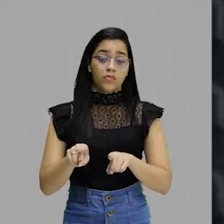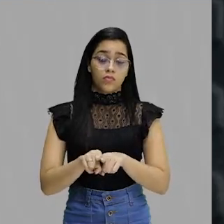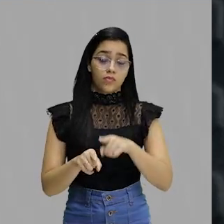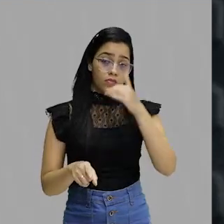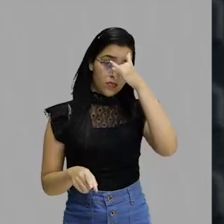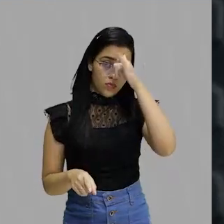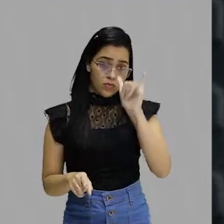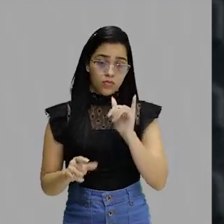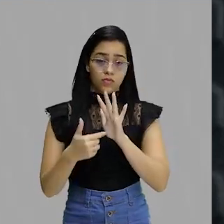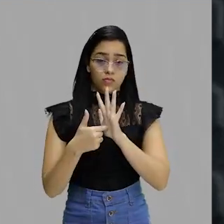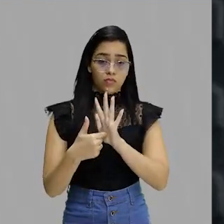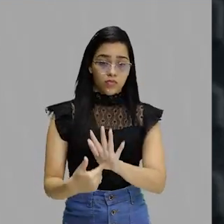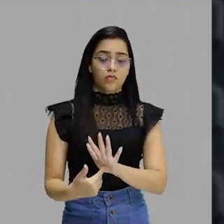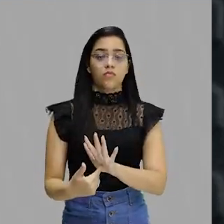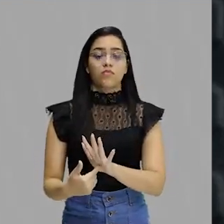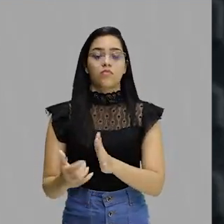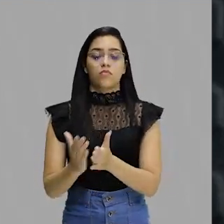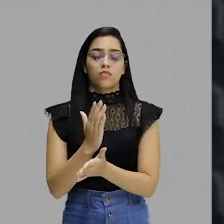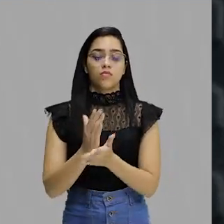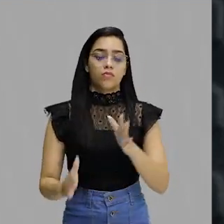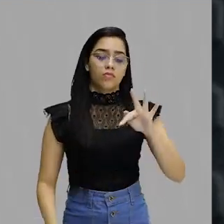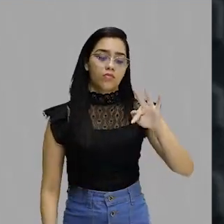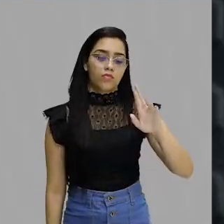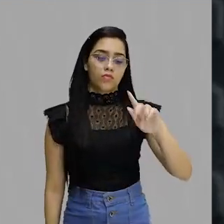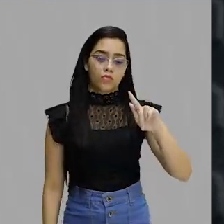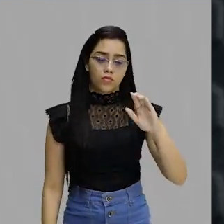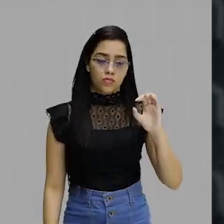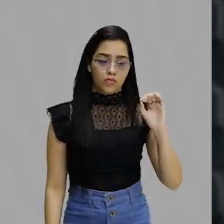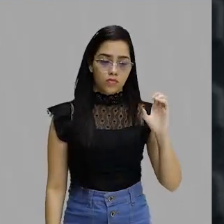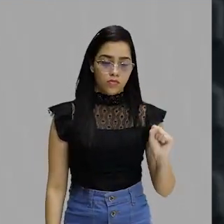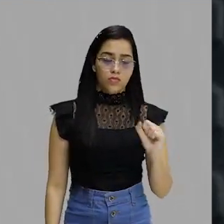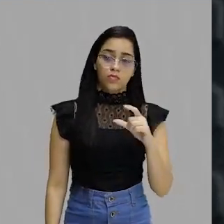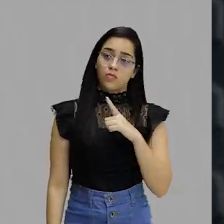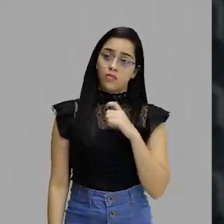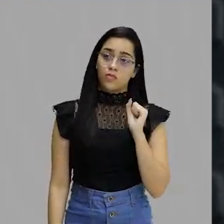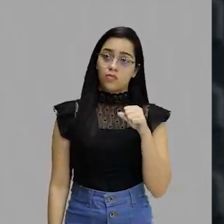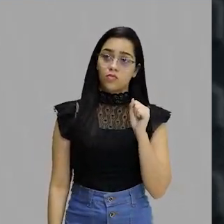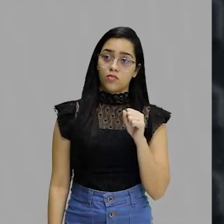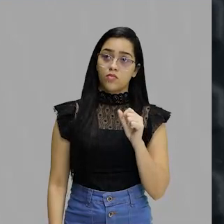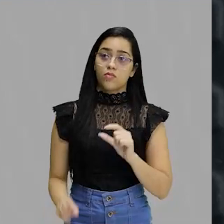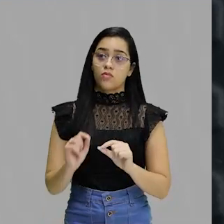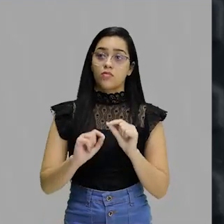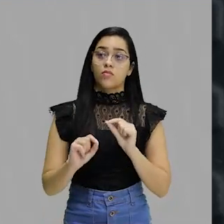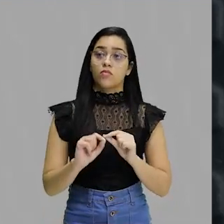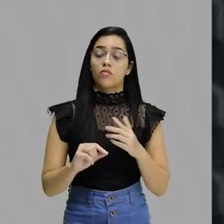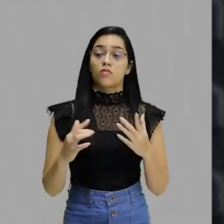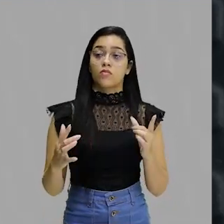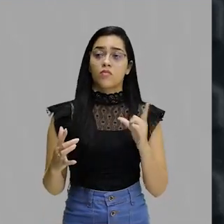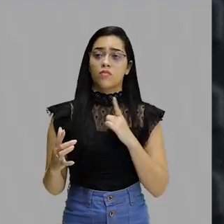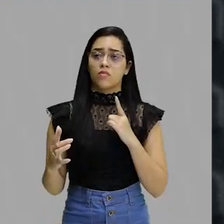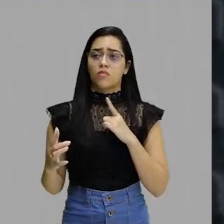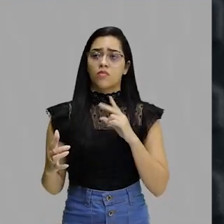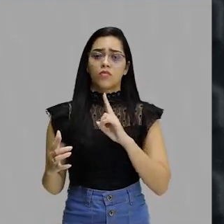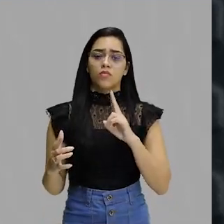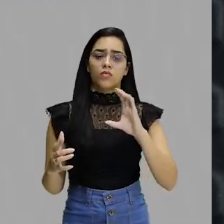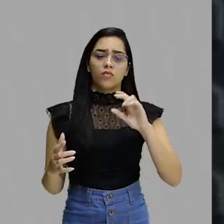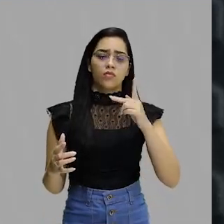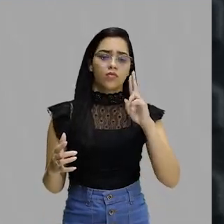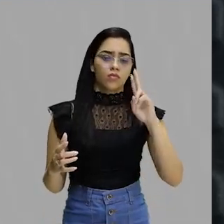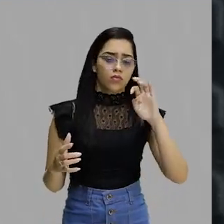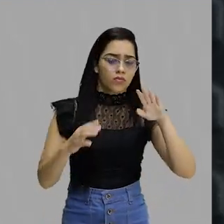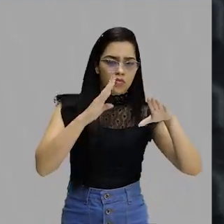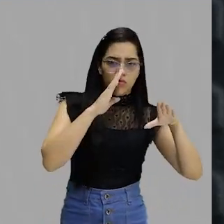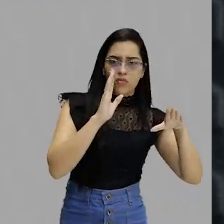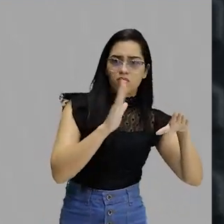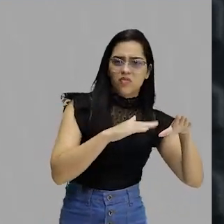o aparecimento de alguns fungos, né, que promovem, inclusive, o pé de atleta, né, o que causa o famoso chulé, e também tem